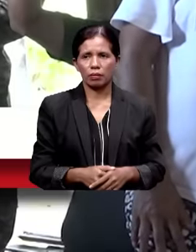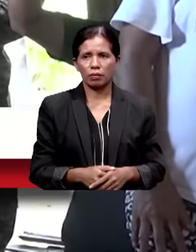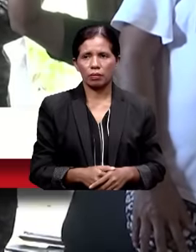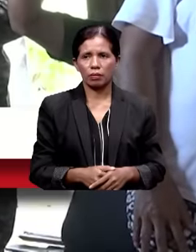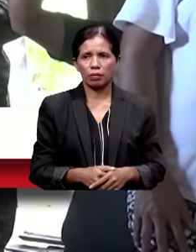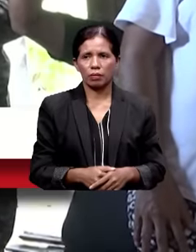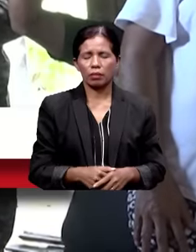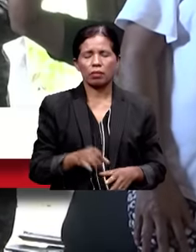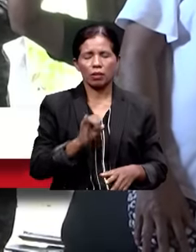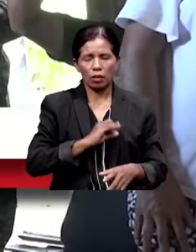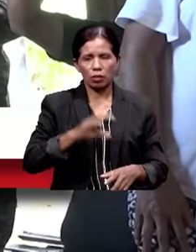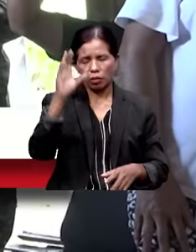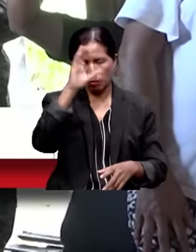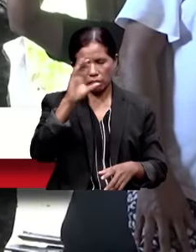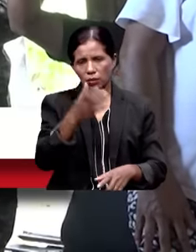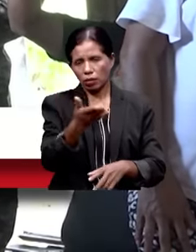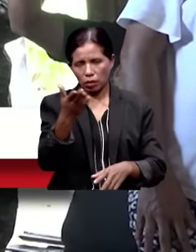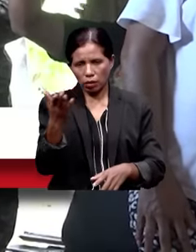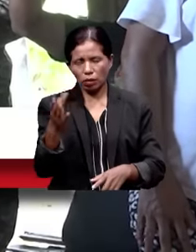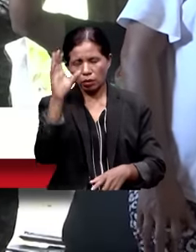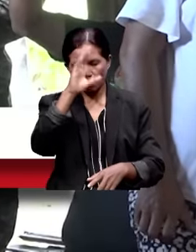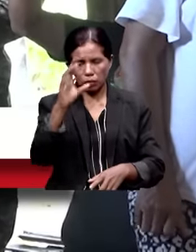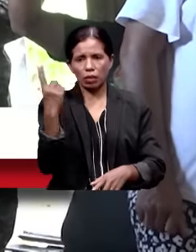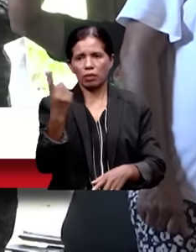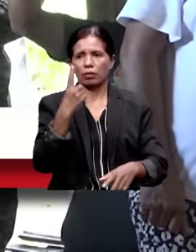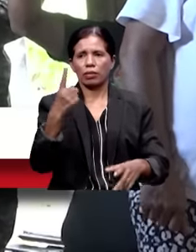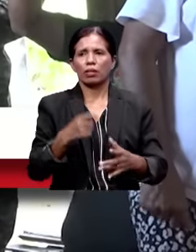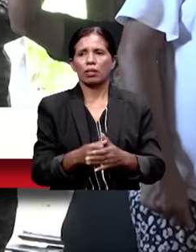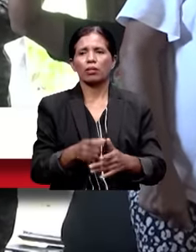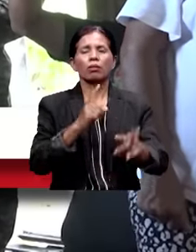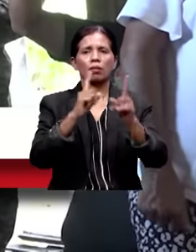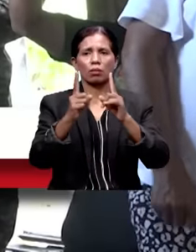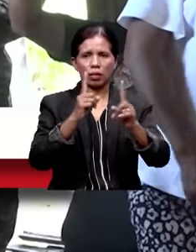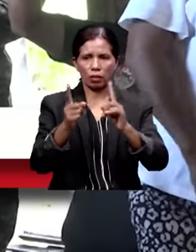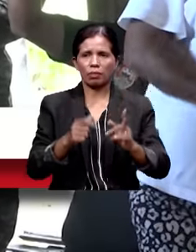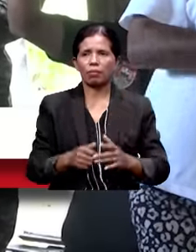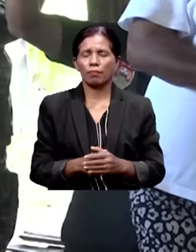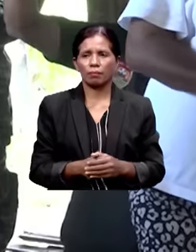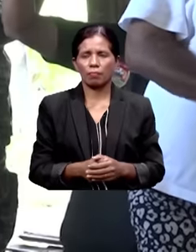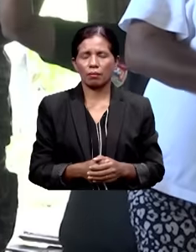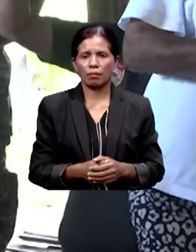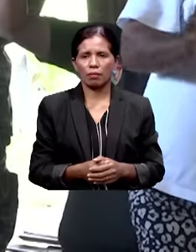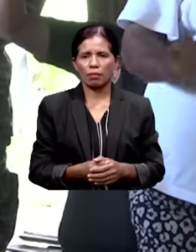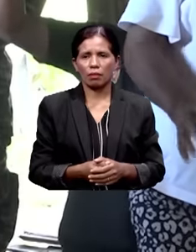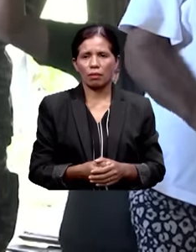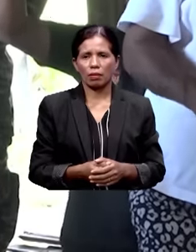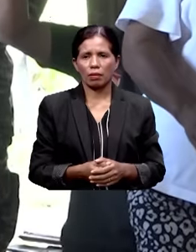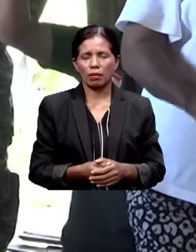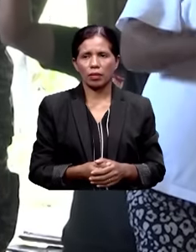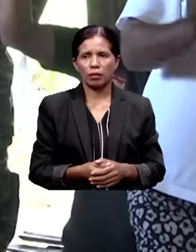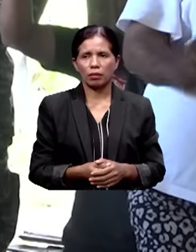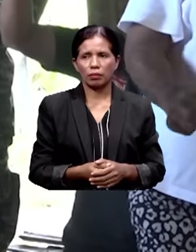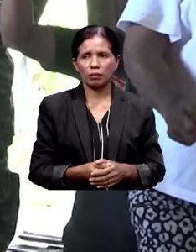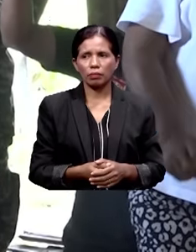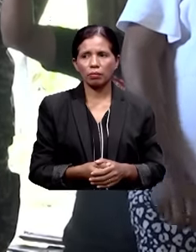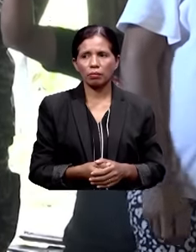buca tal, comigo me concorda, ao se buca na fatia, colia. Quando tu indimlo um den, ao lo faim lala na bala,